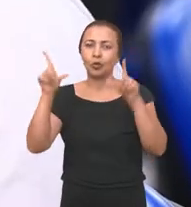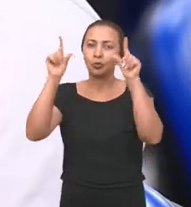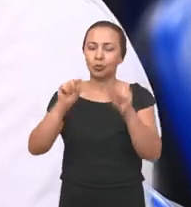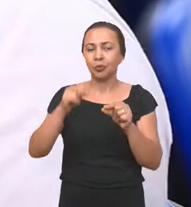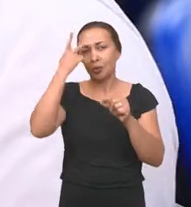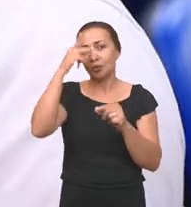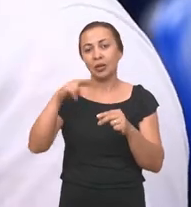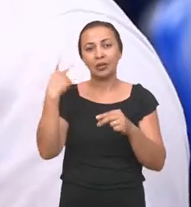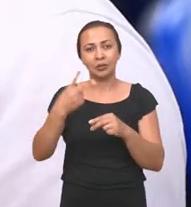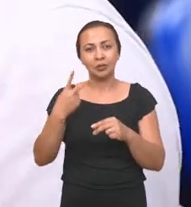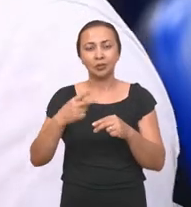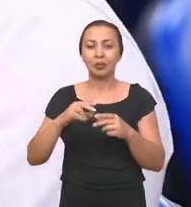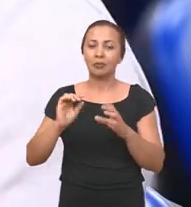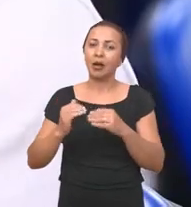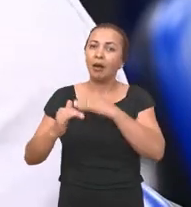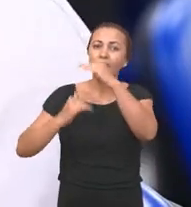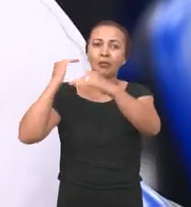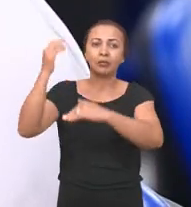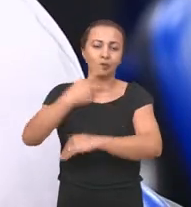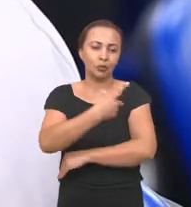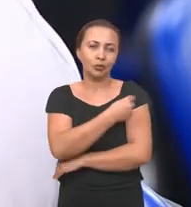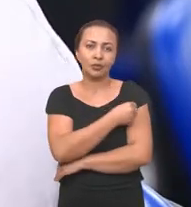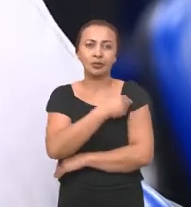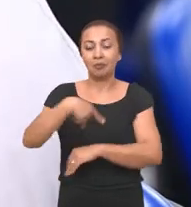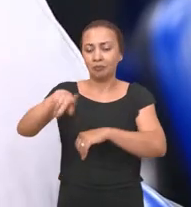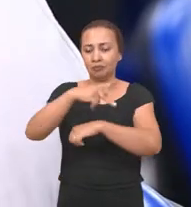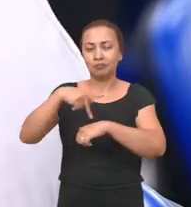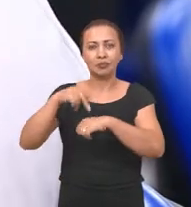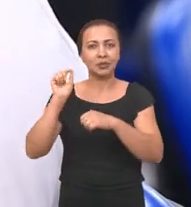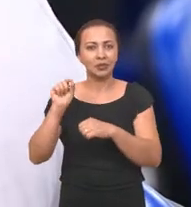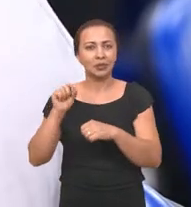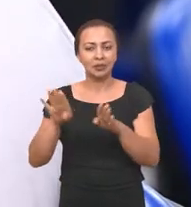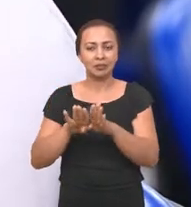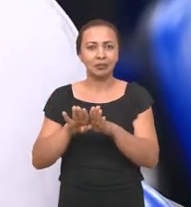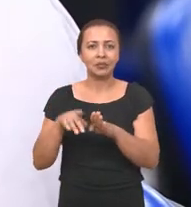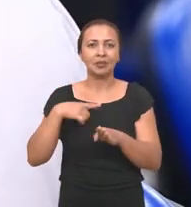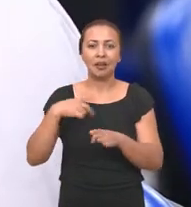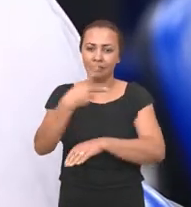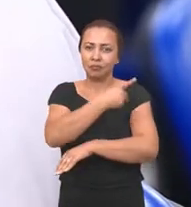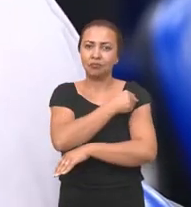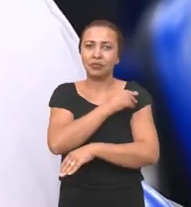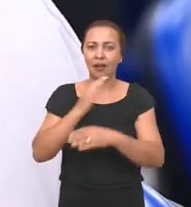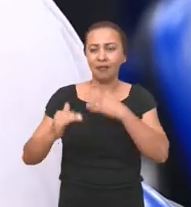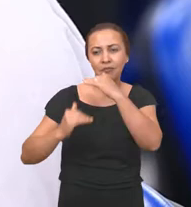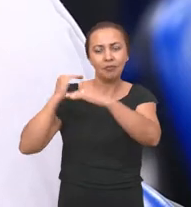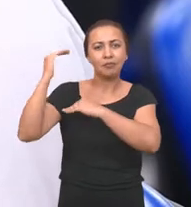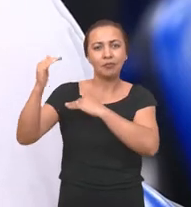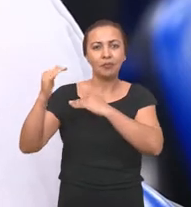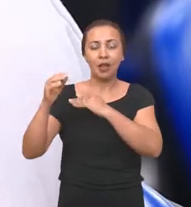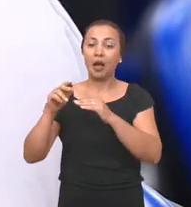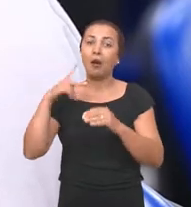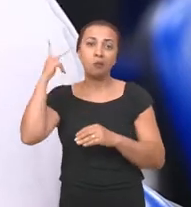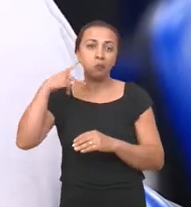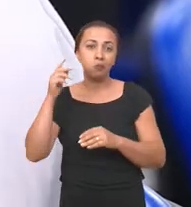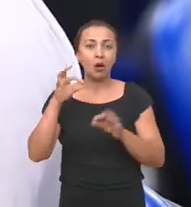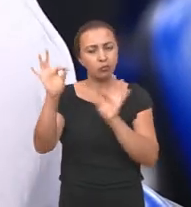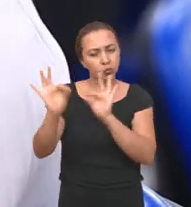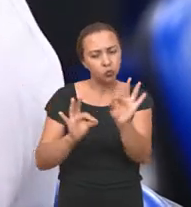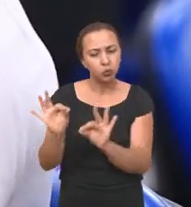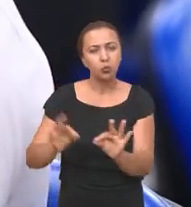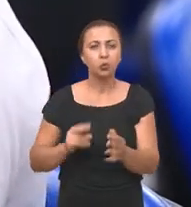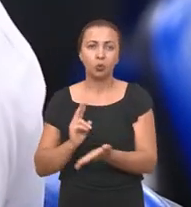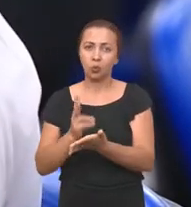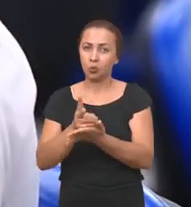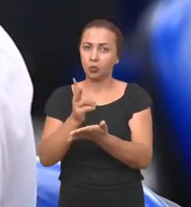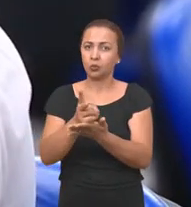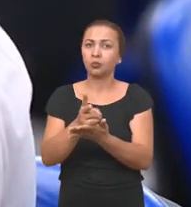bastante em relação à segunda, devido ao avanço da vacina. E nos países em que a vacina avançaram, em que as políticas de